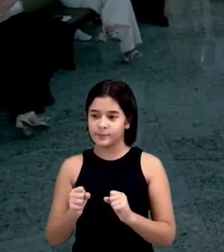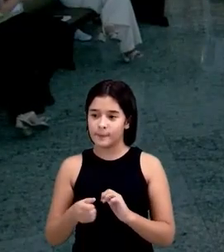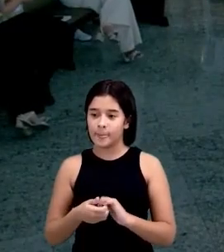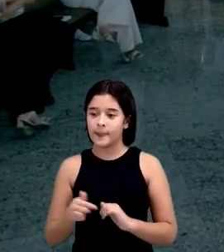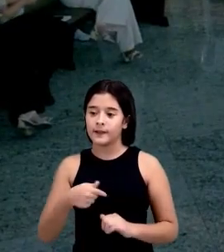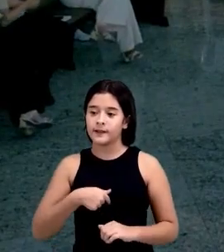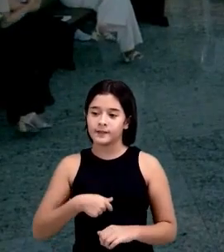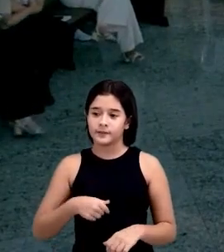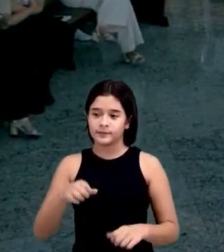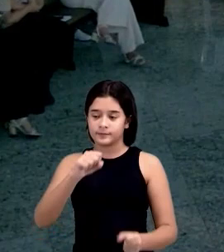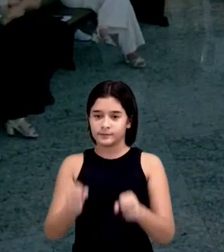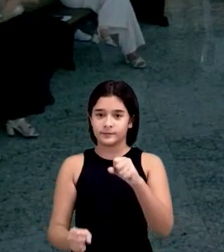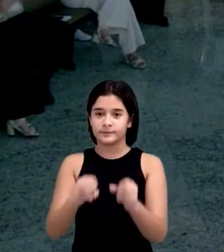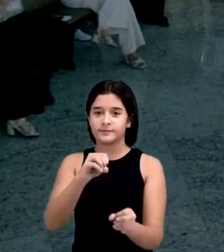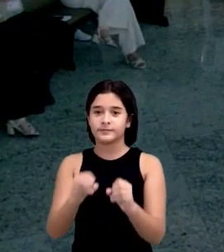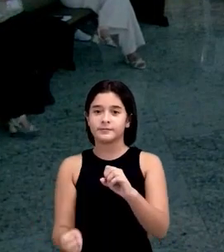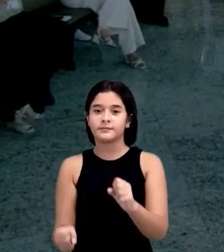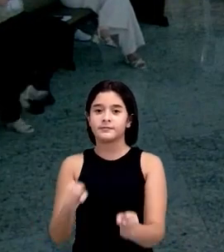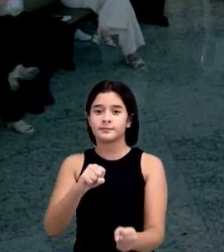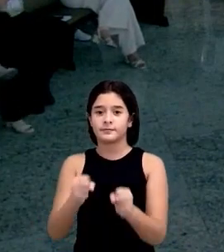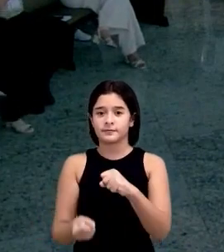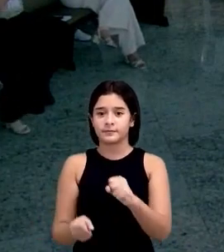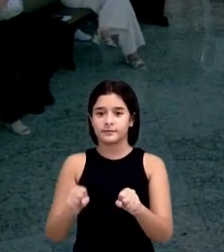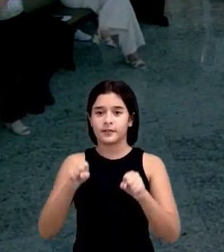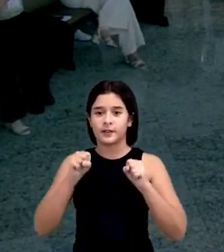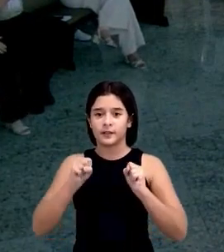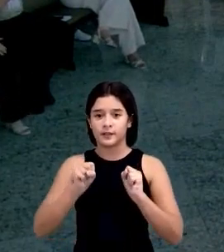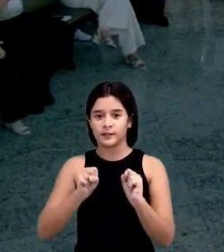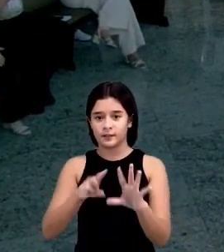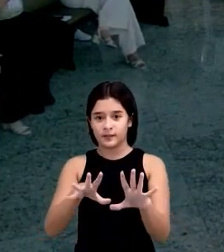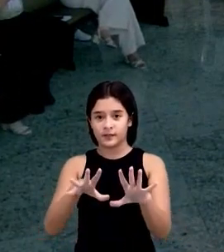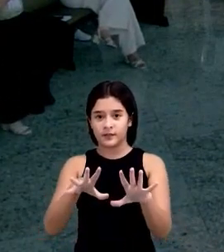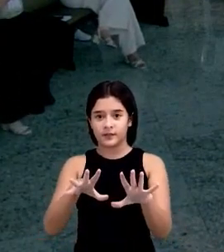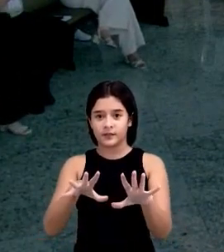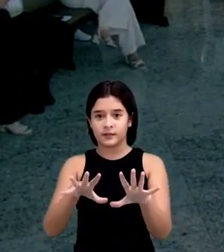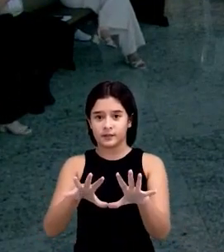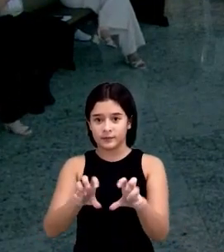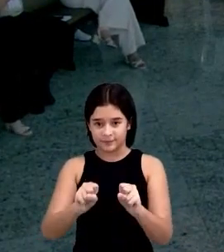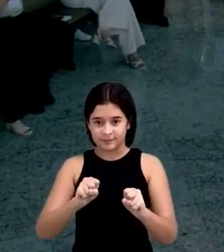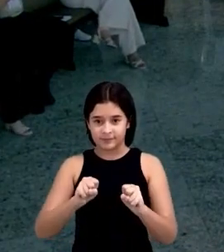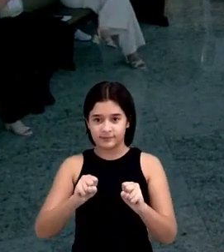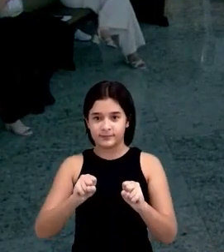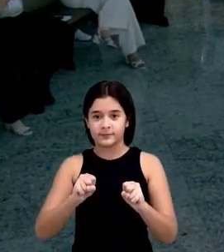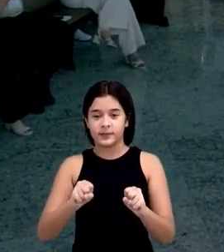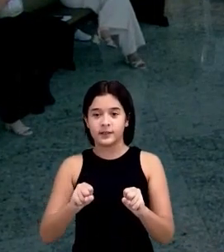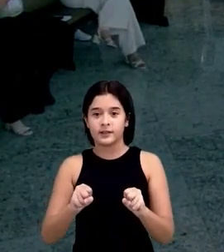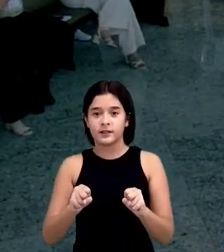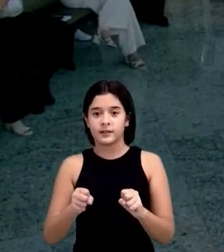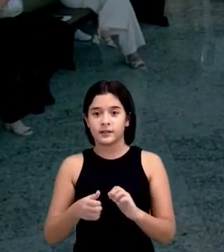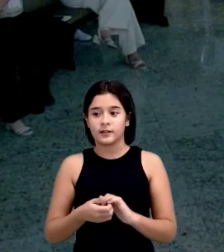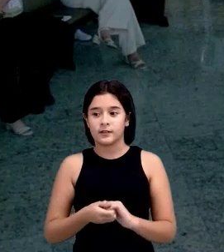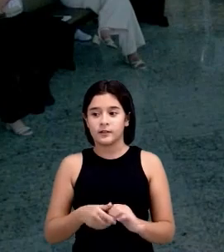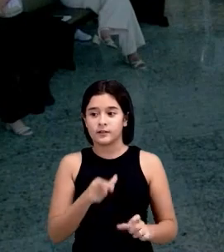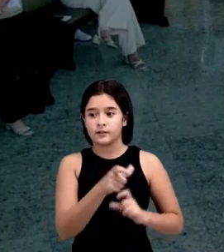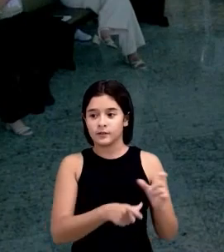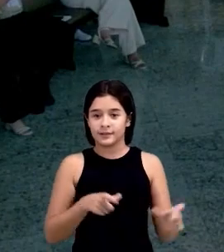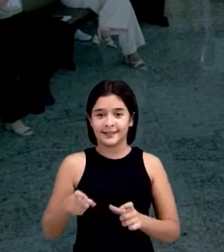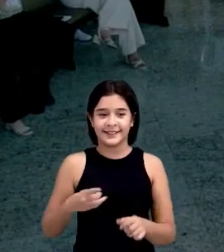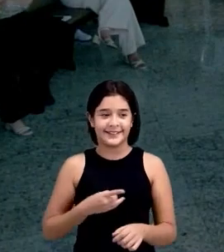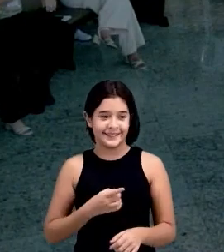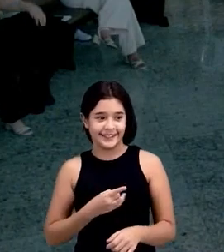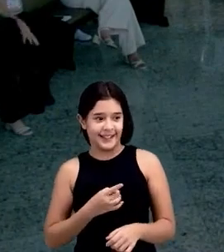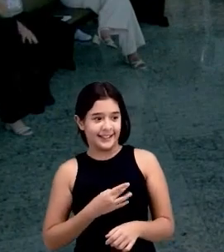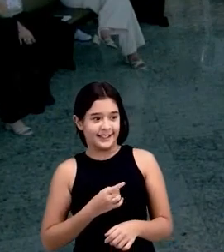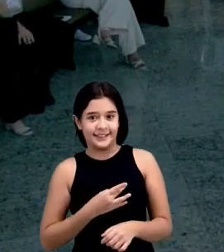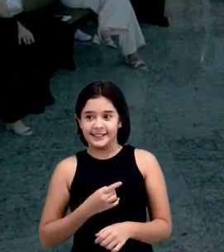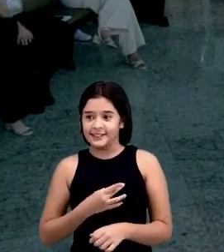mas a gente precisa admitir que a gente consegue simular. Eu tenho uma desculpa teológica agora, né? Eu fiz isso para ensinar para os meus filhos, né? Tal. Não, foi para dar